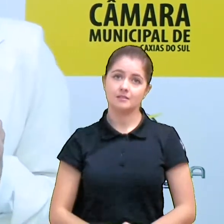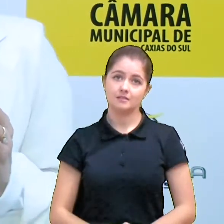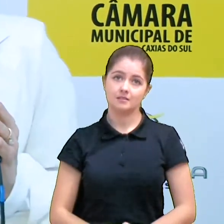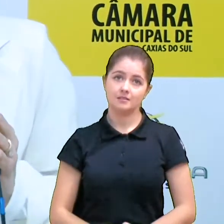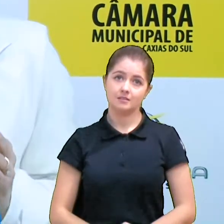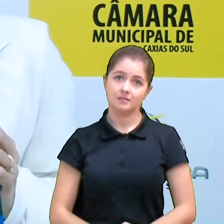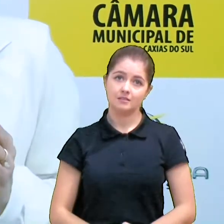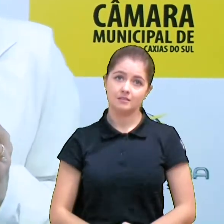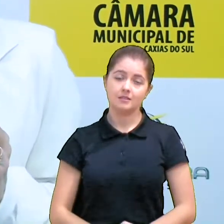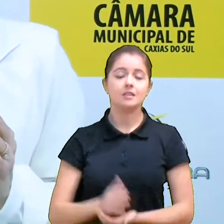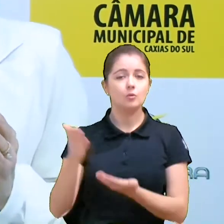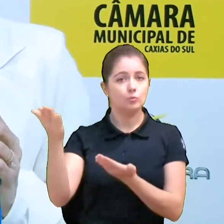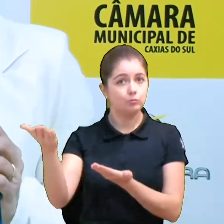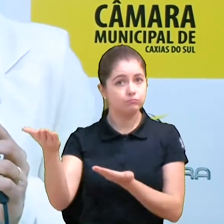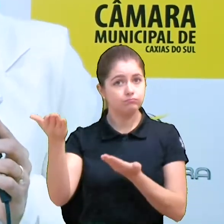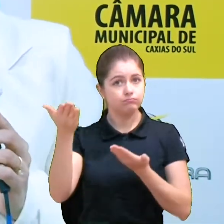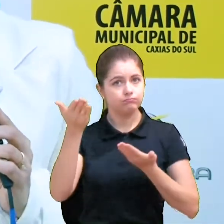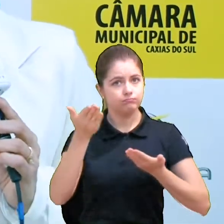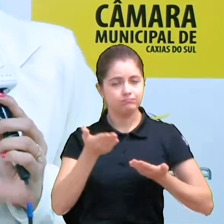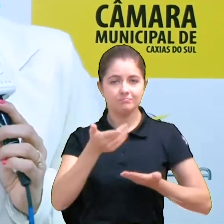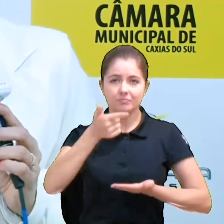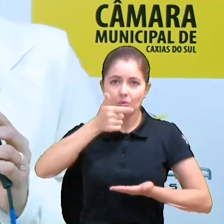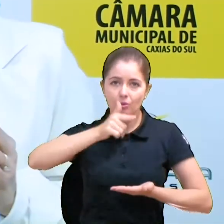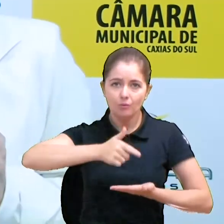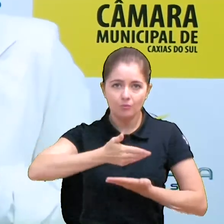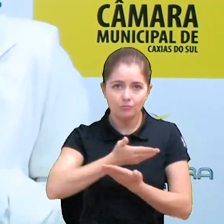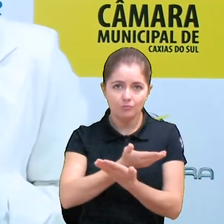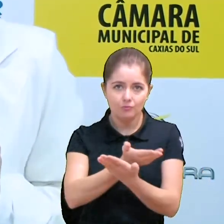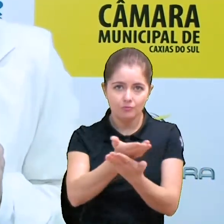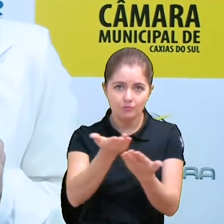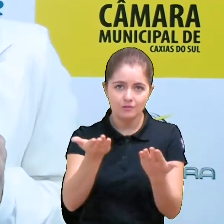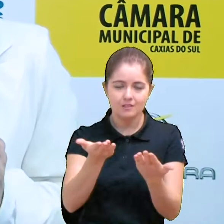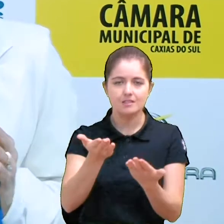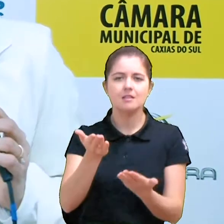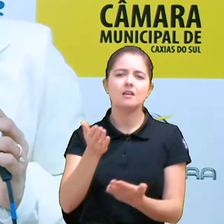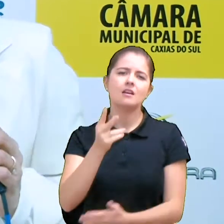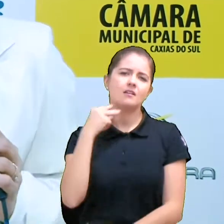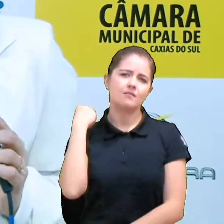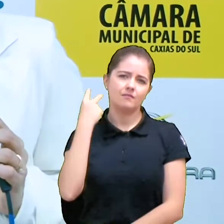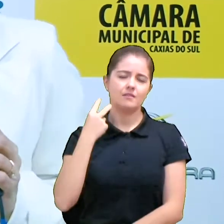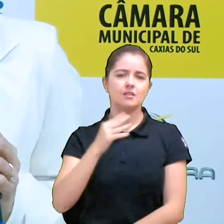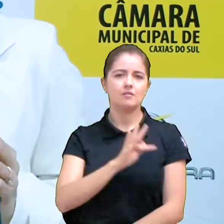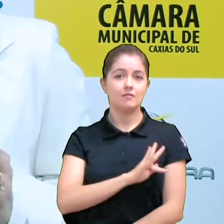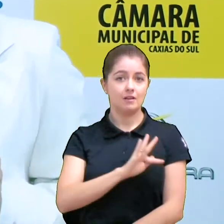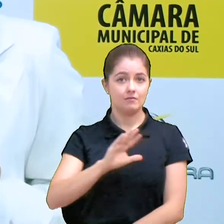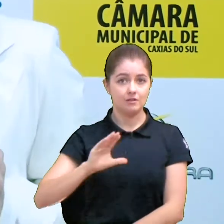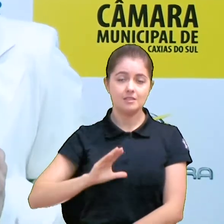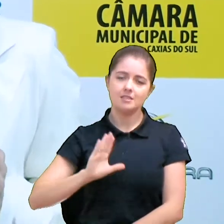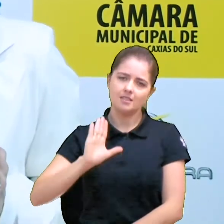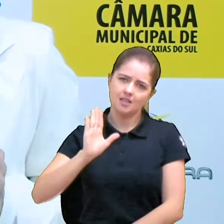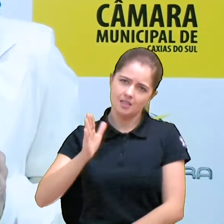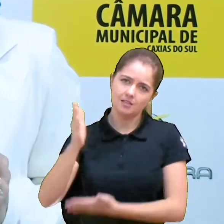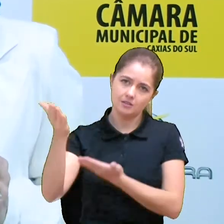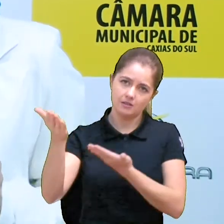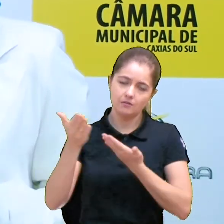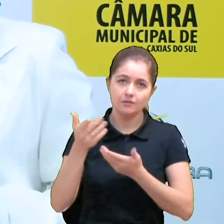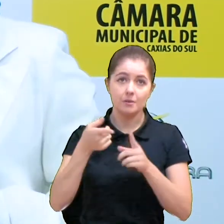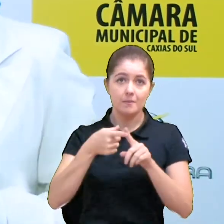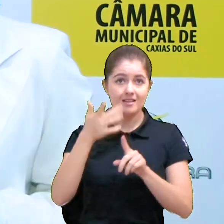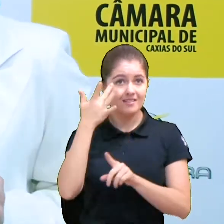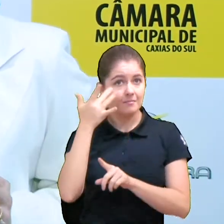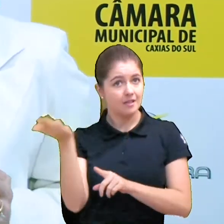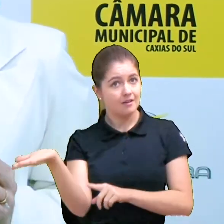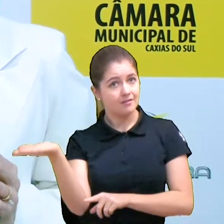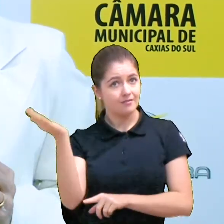mais o convite, novamente, o vereador Cassina já fez, vem até o plenário da Câmara amanhã participar